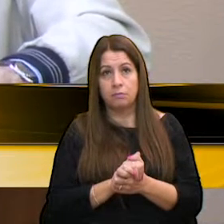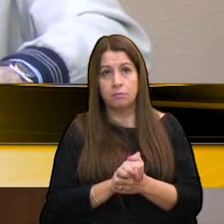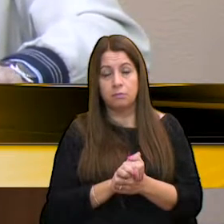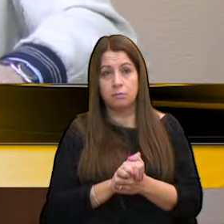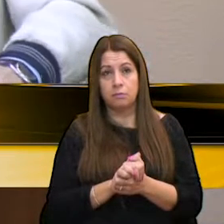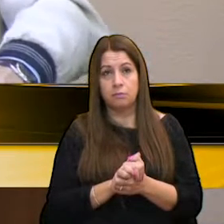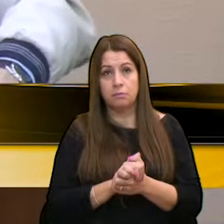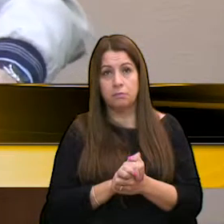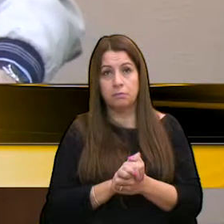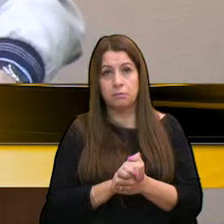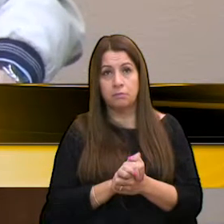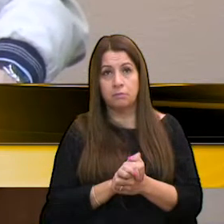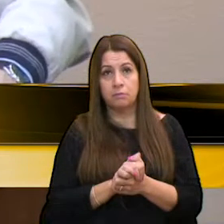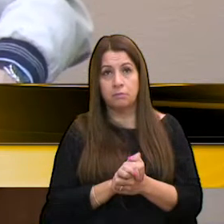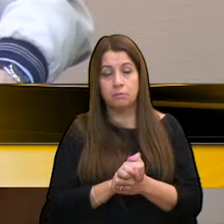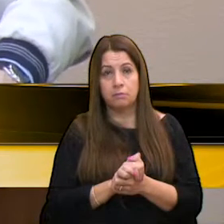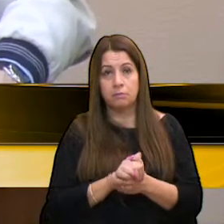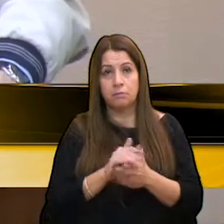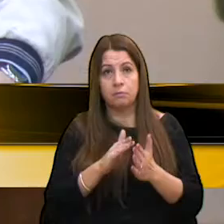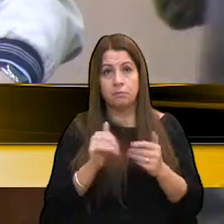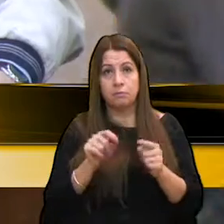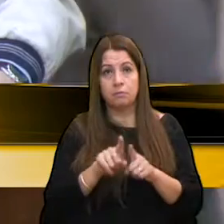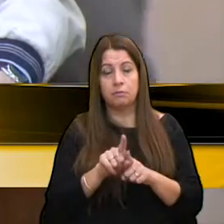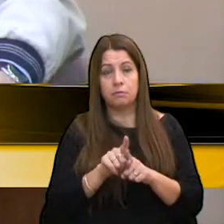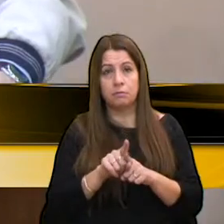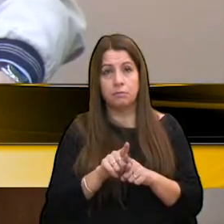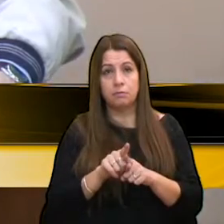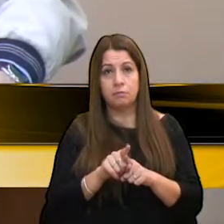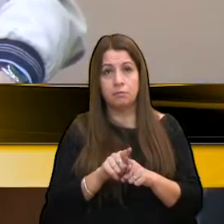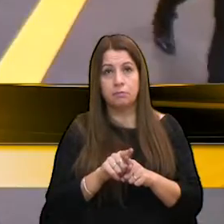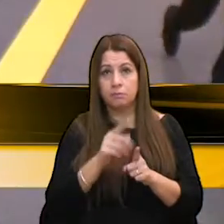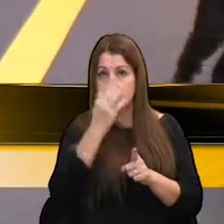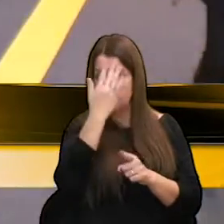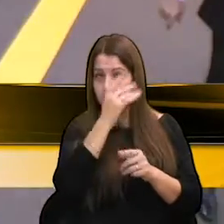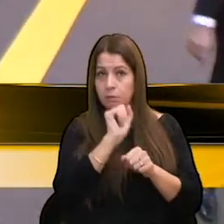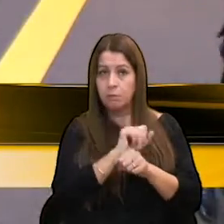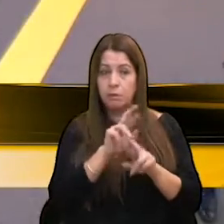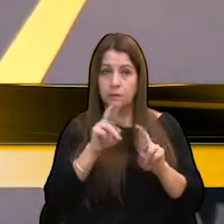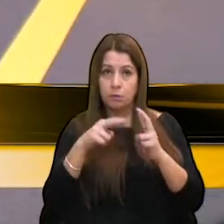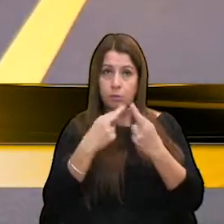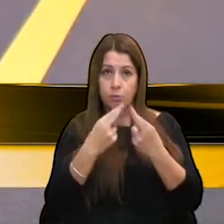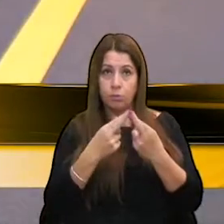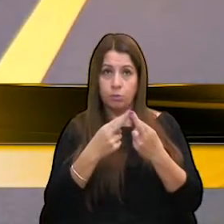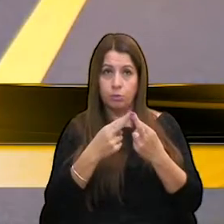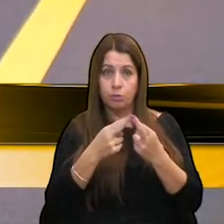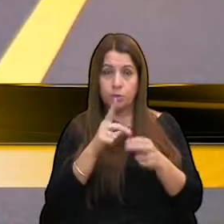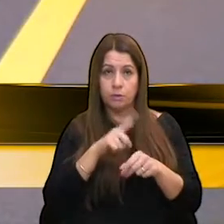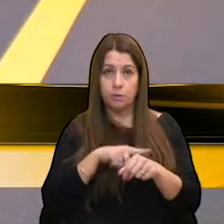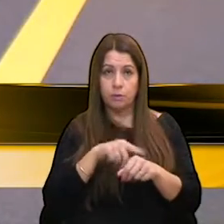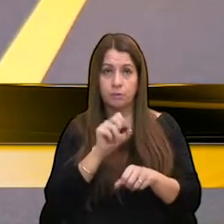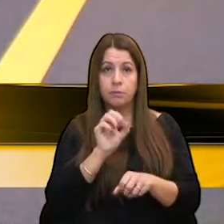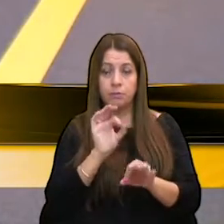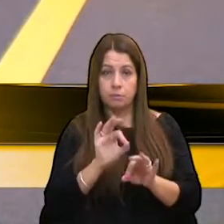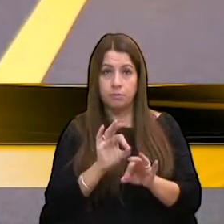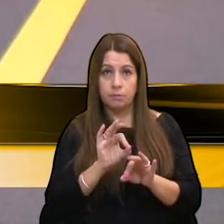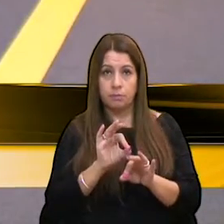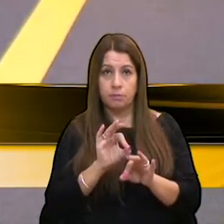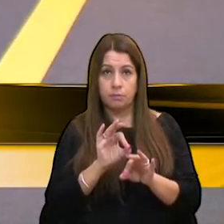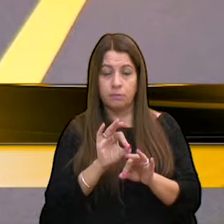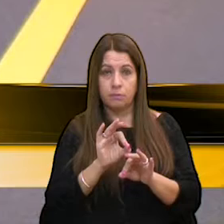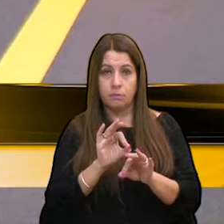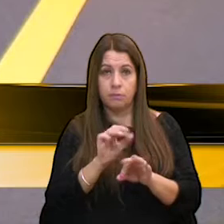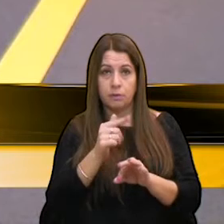tinha pedido para projetar... Vereadora Adiló, nós vamos suspender a sessão para o senhor ter o seu tempo assegurado